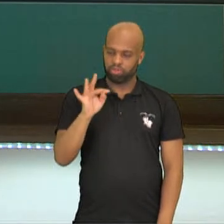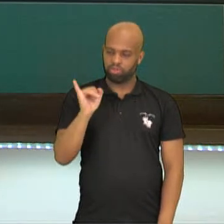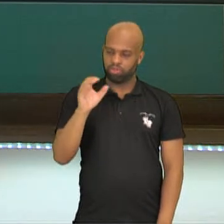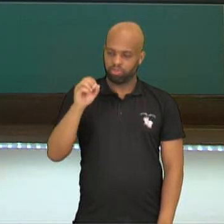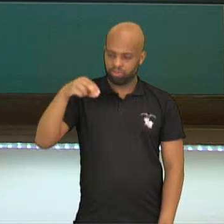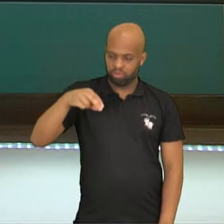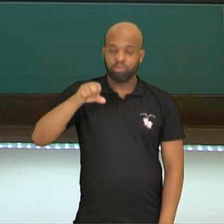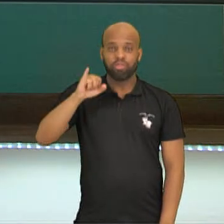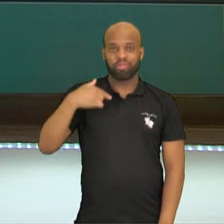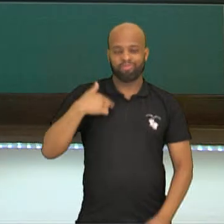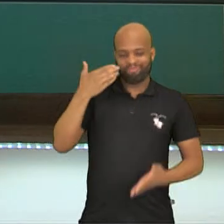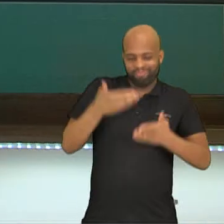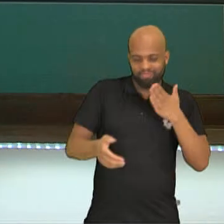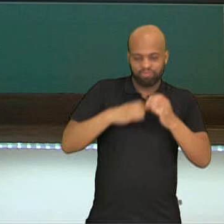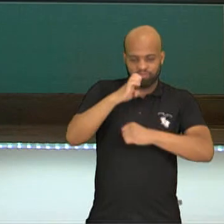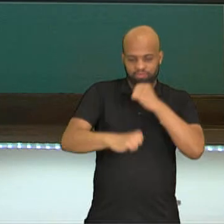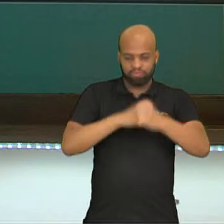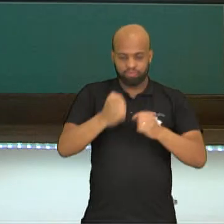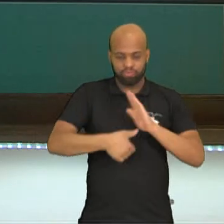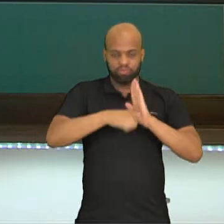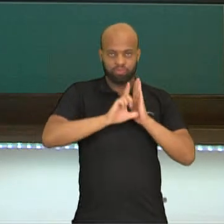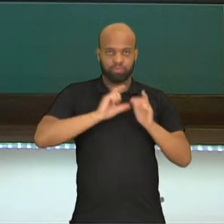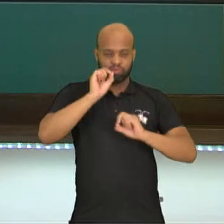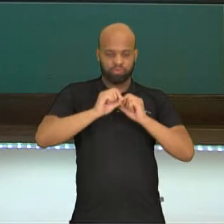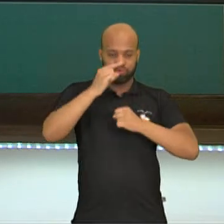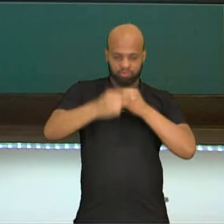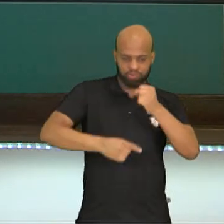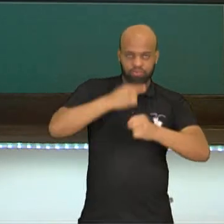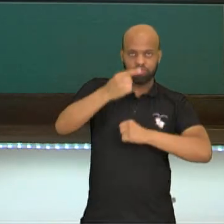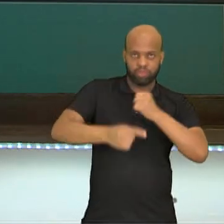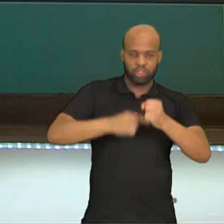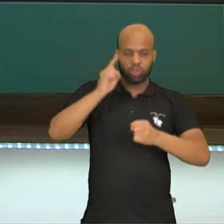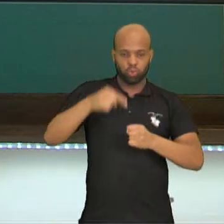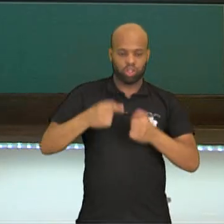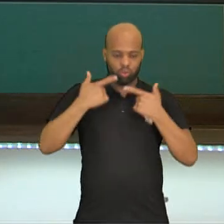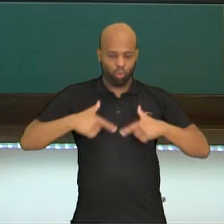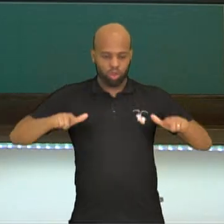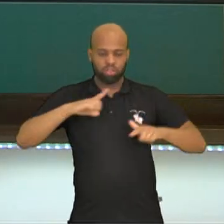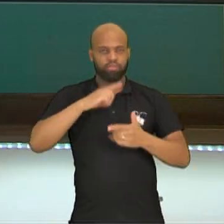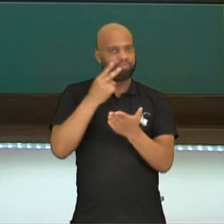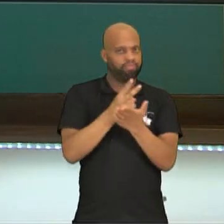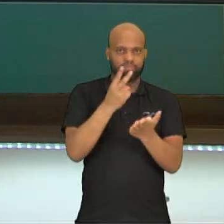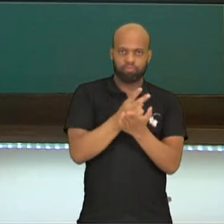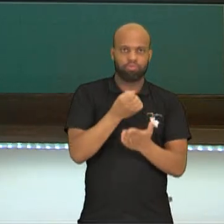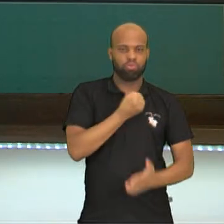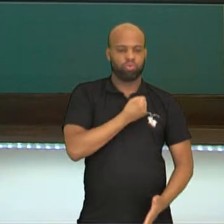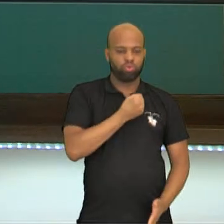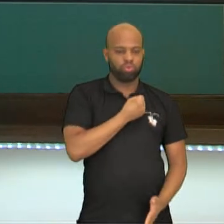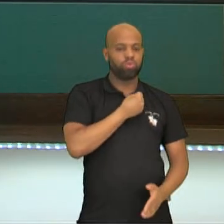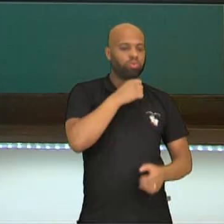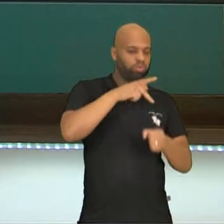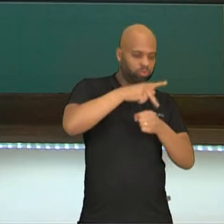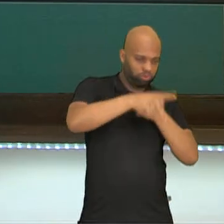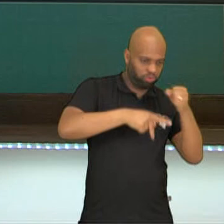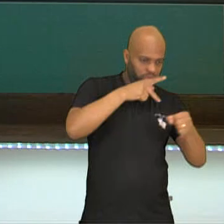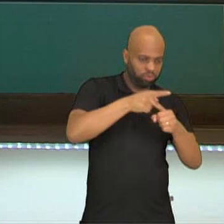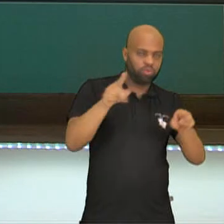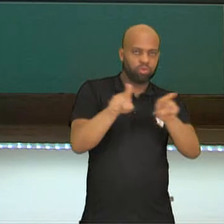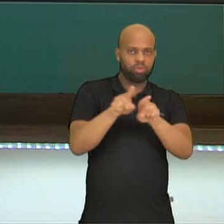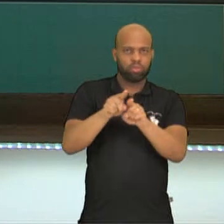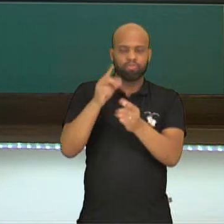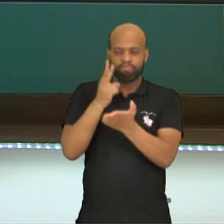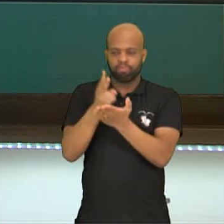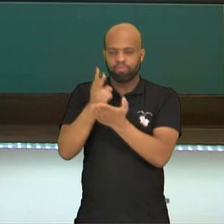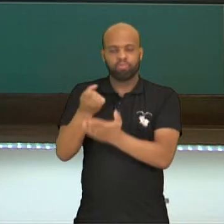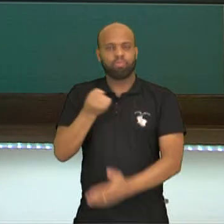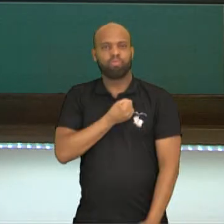estou partindo lá de um átomo neutro, onde eu tinha o mesmo número de próton e o mesmo número de elétrons. Quando eu estou perdendo